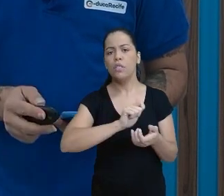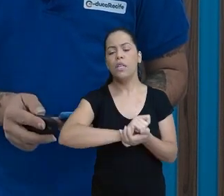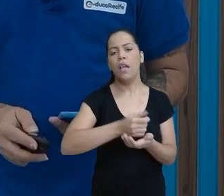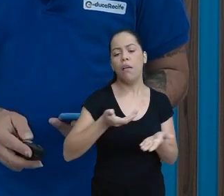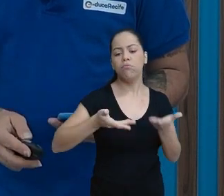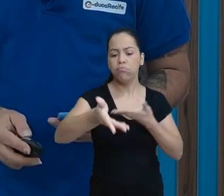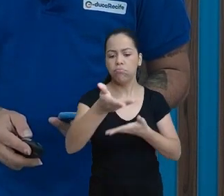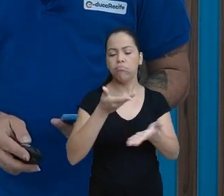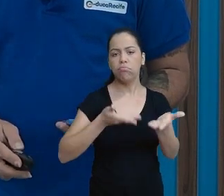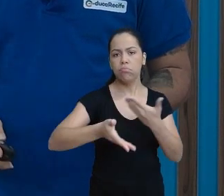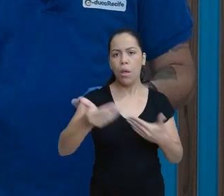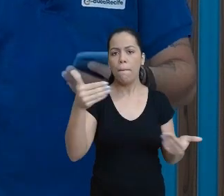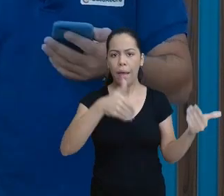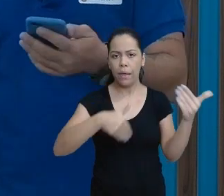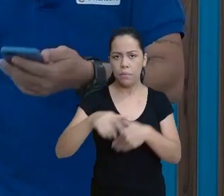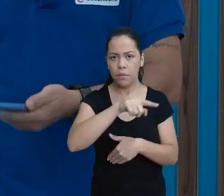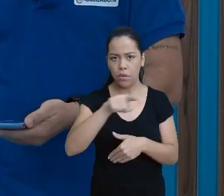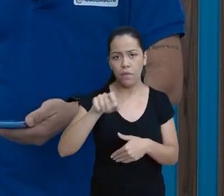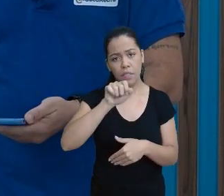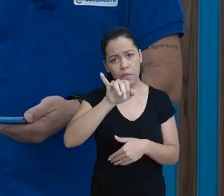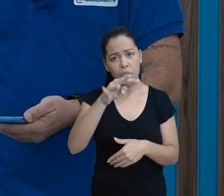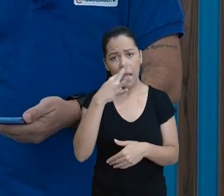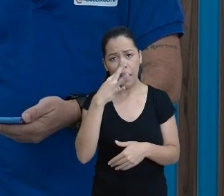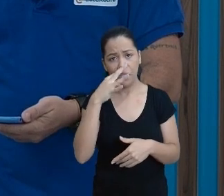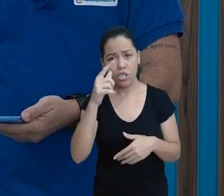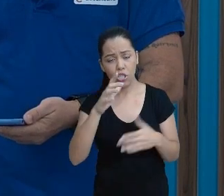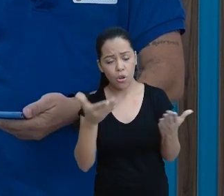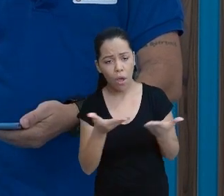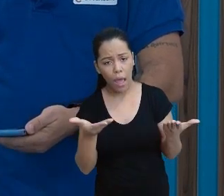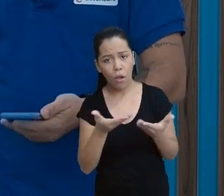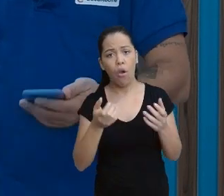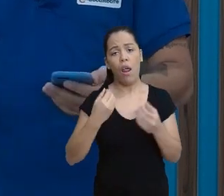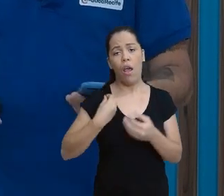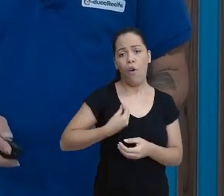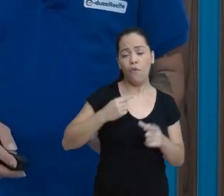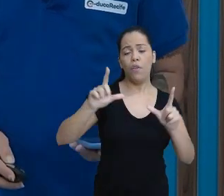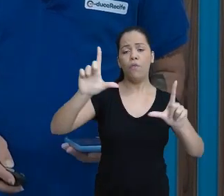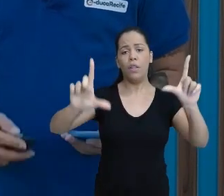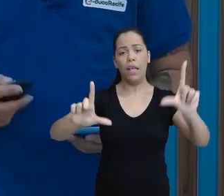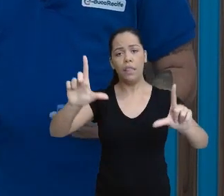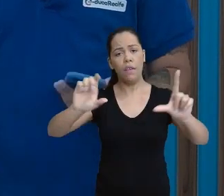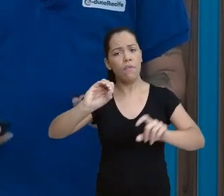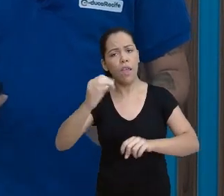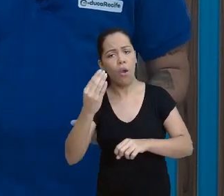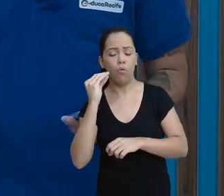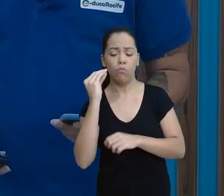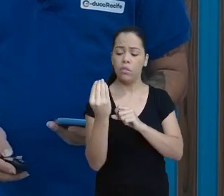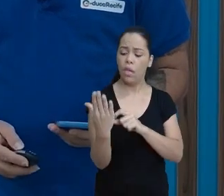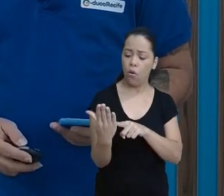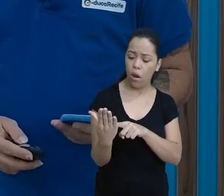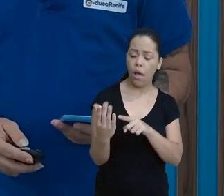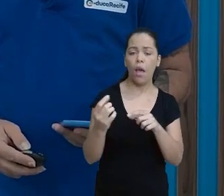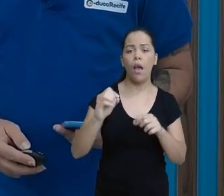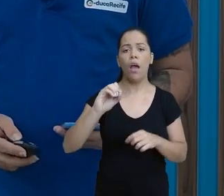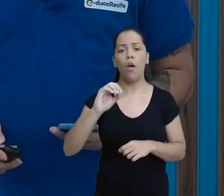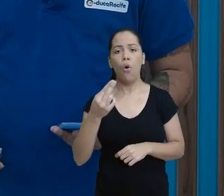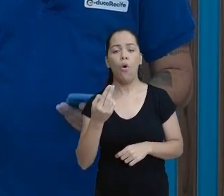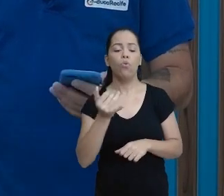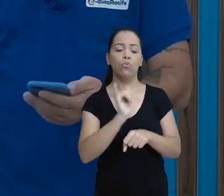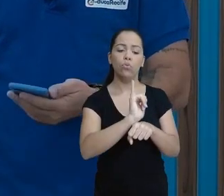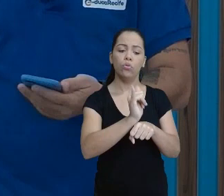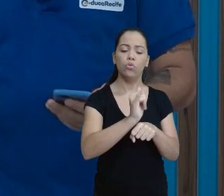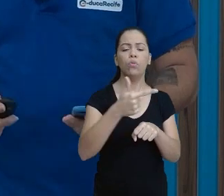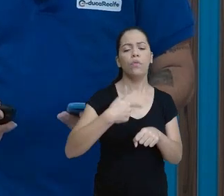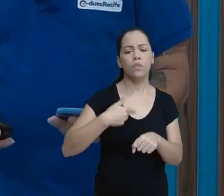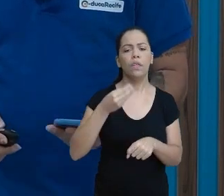você assistindo ao vivo agora pela TV, se você depois assistir pelo celular ou pelo YouTube, você tenta manter esse contato com a gente,